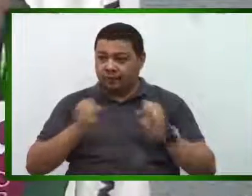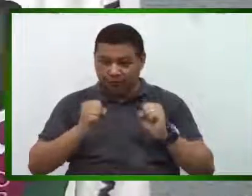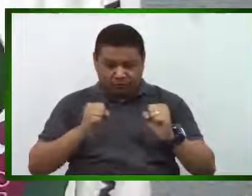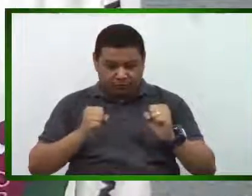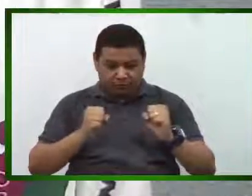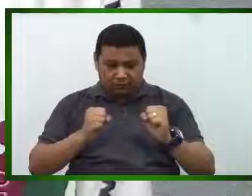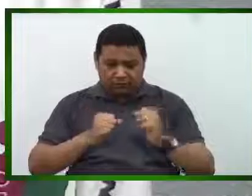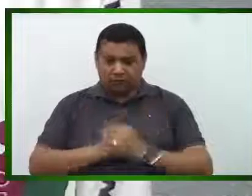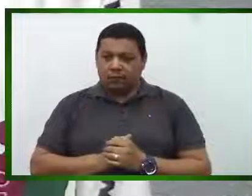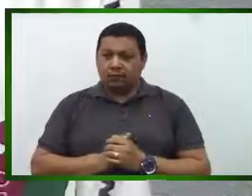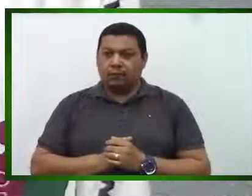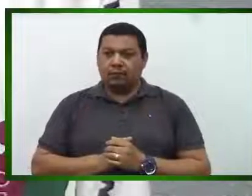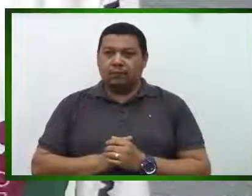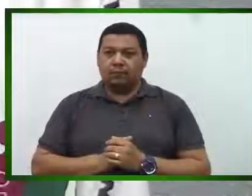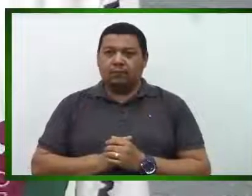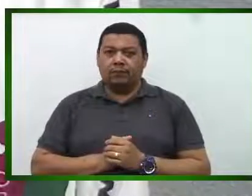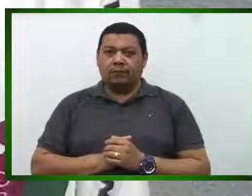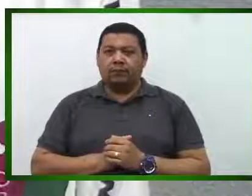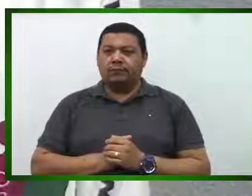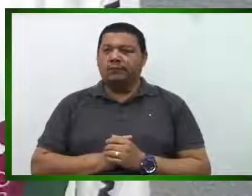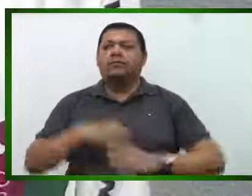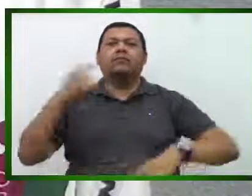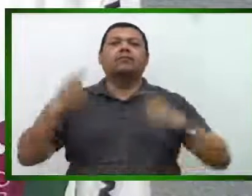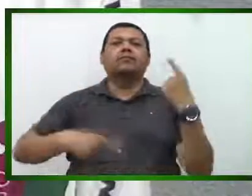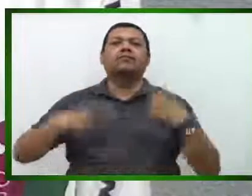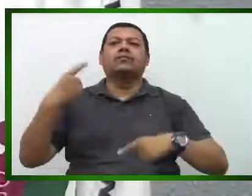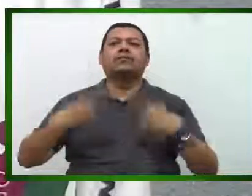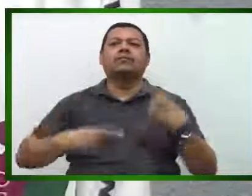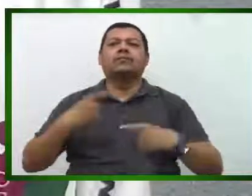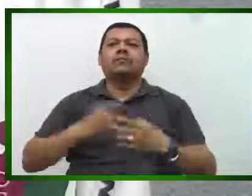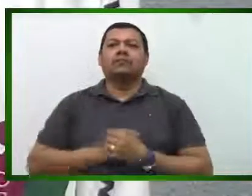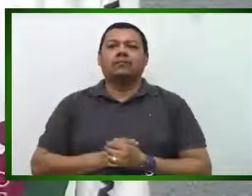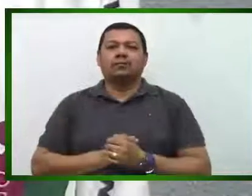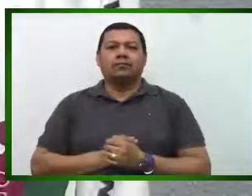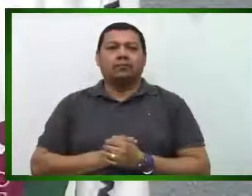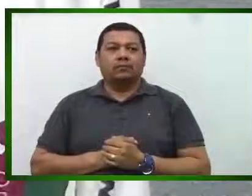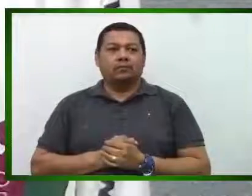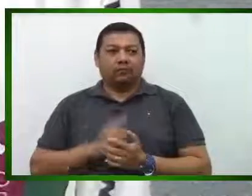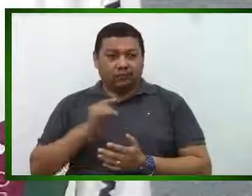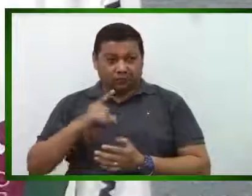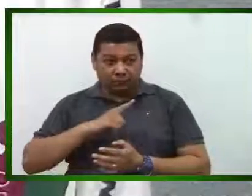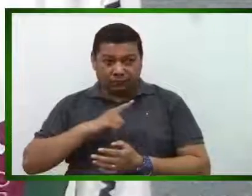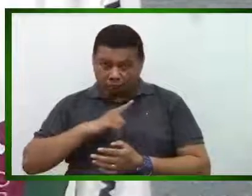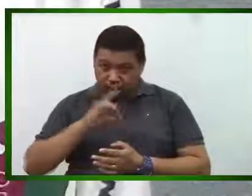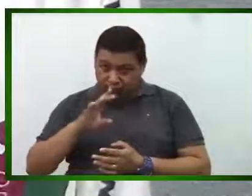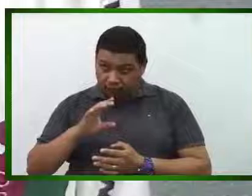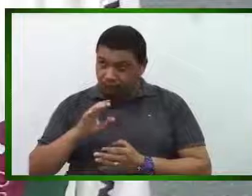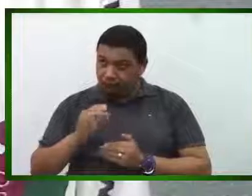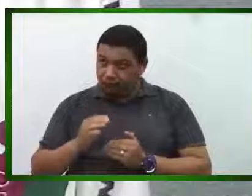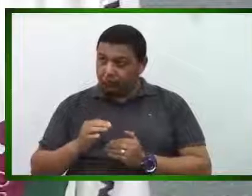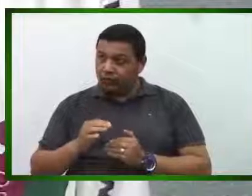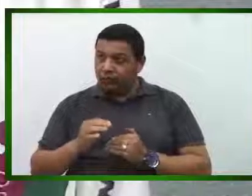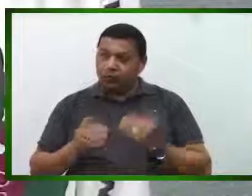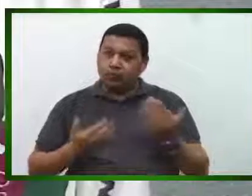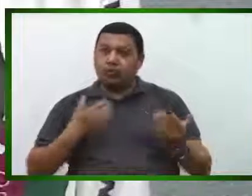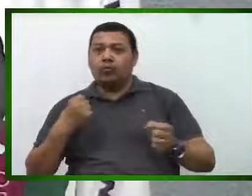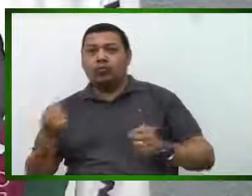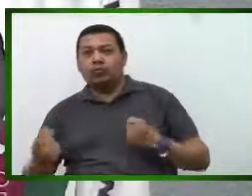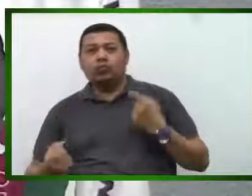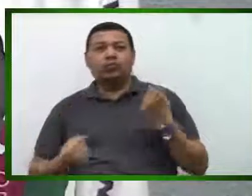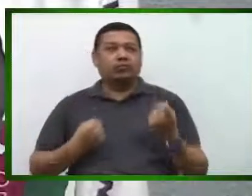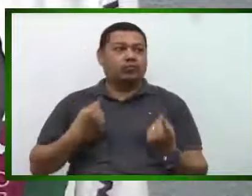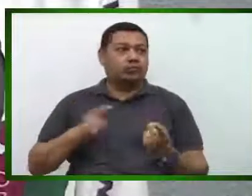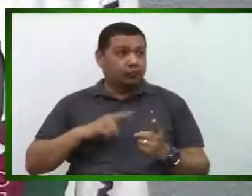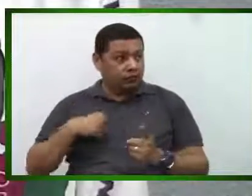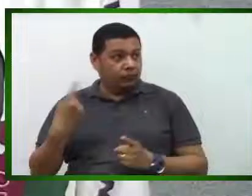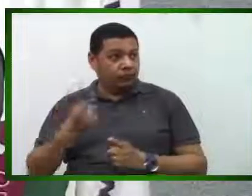para ela. A política em si, ela tem os seus altos e seus baixos.